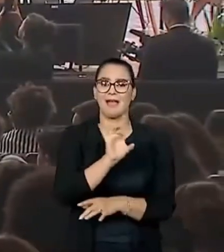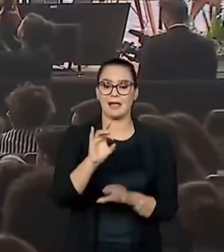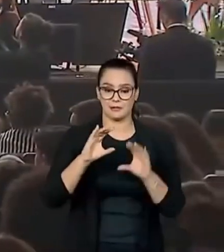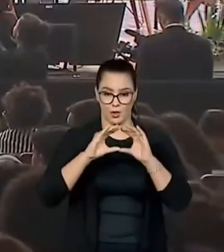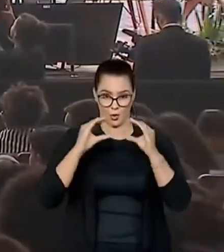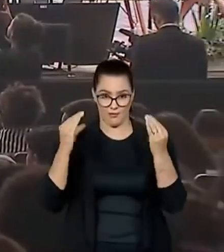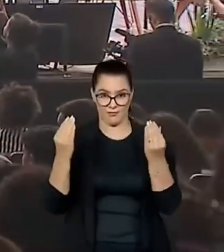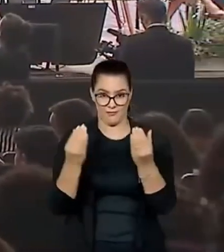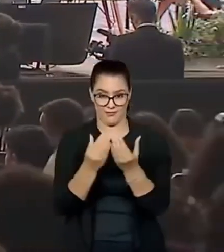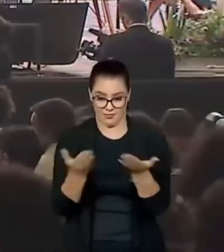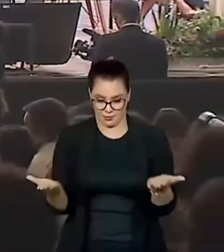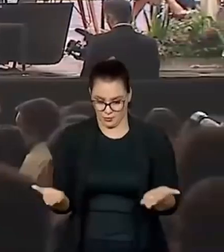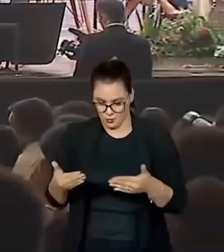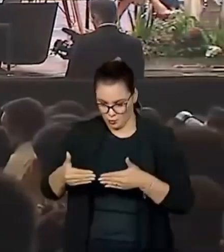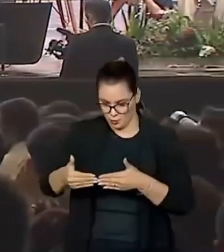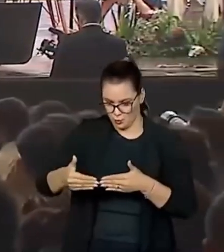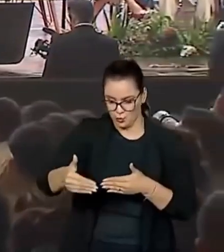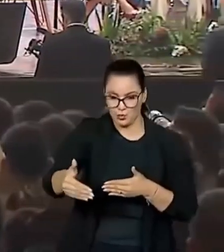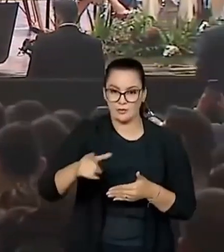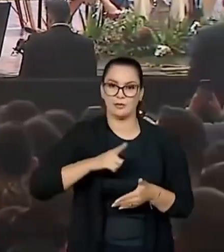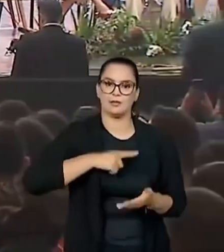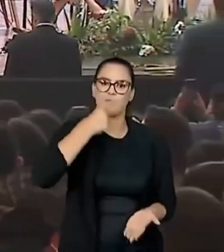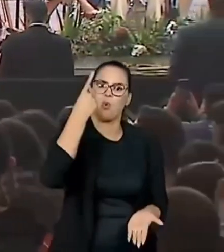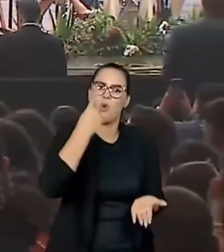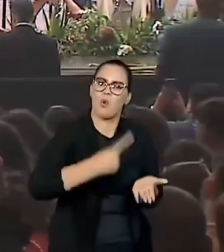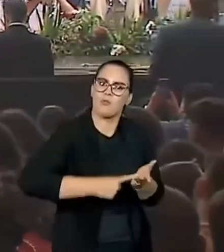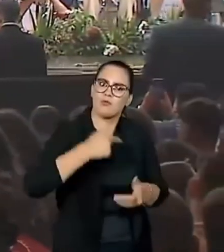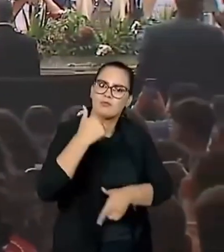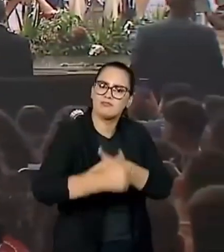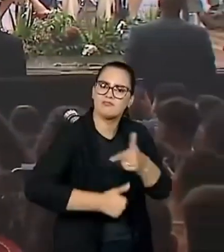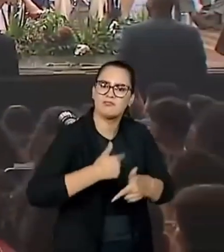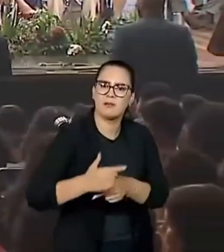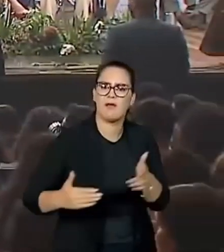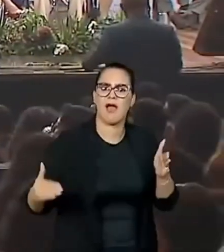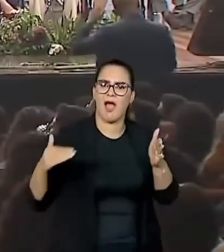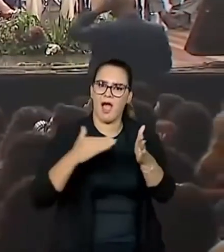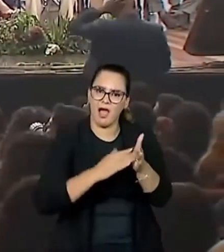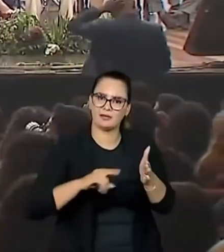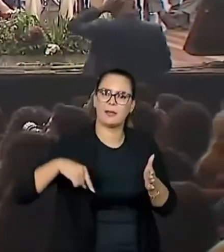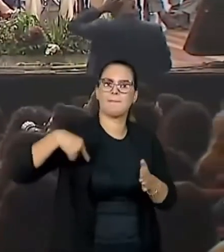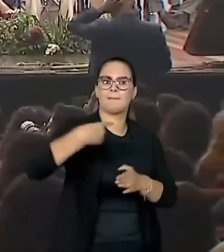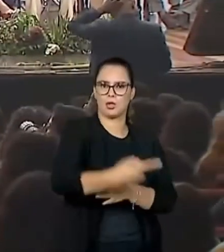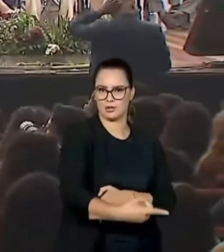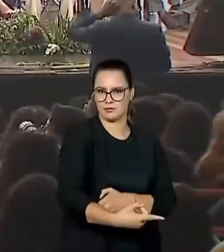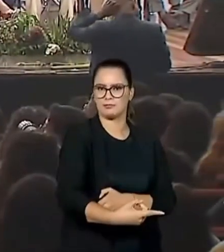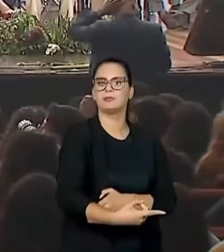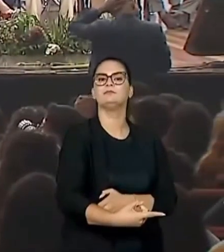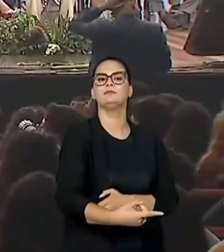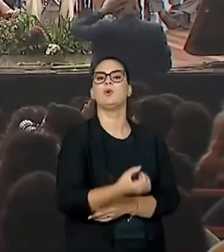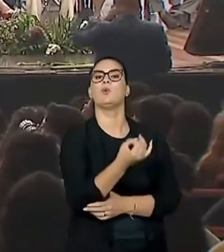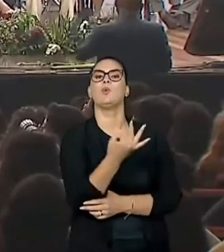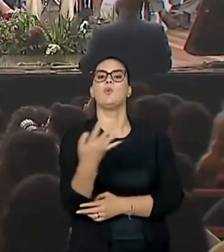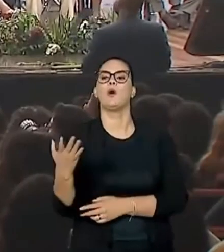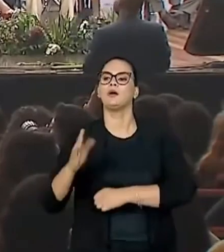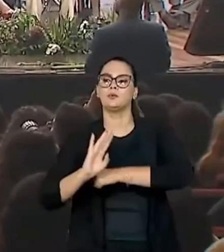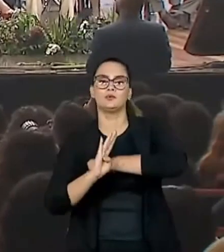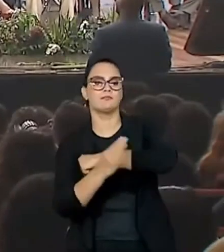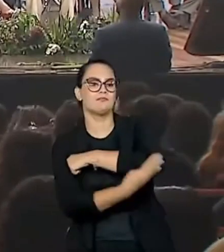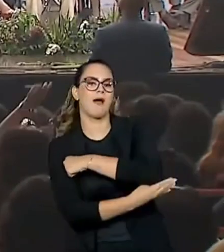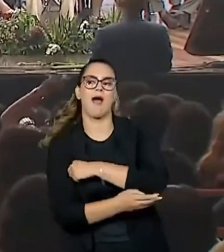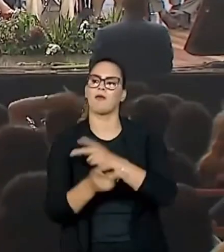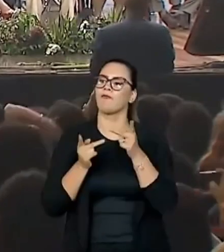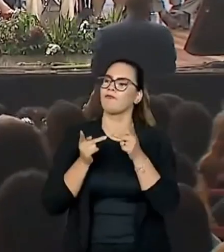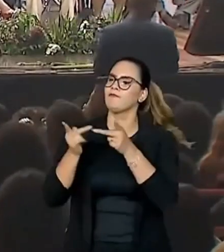daqui para frente tem que ter um compromisso de trabalho até a próxima conferência. Quantos bairros a gente